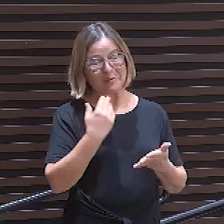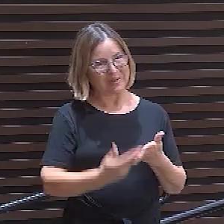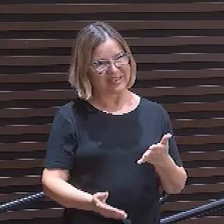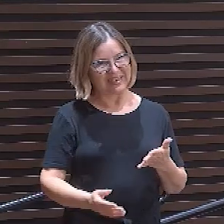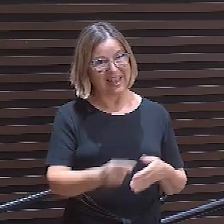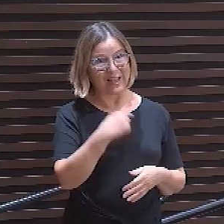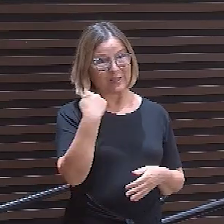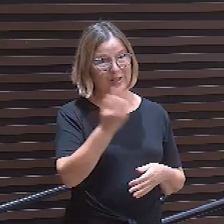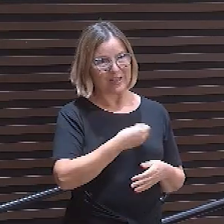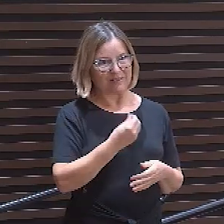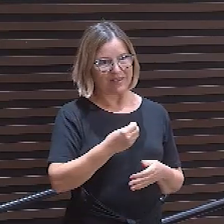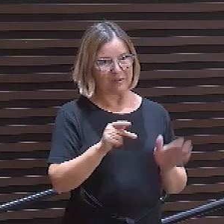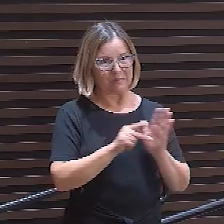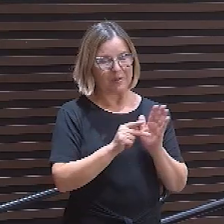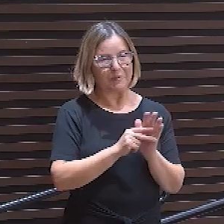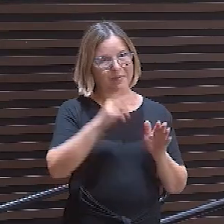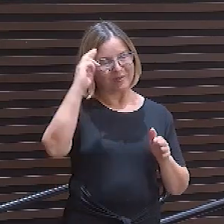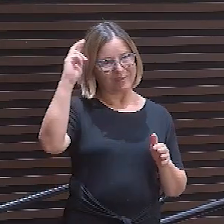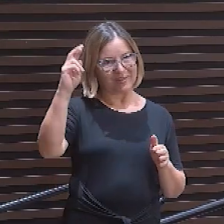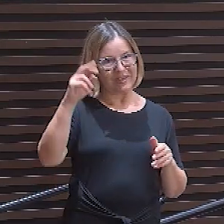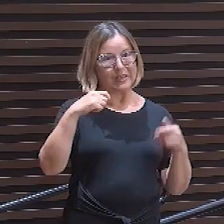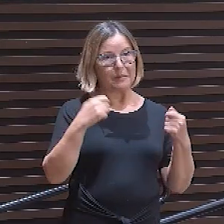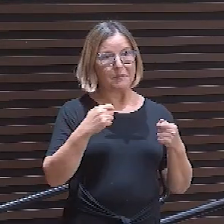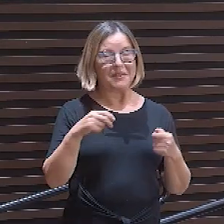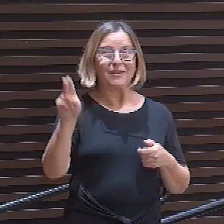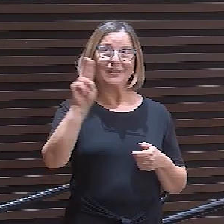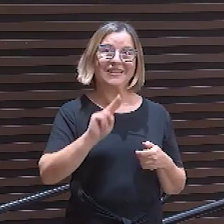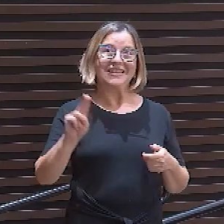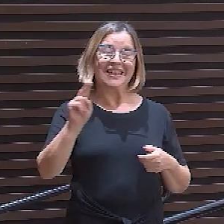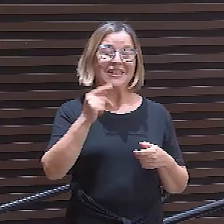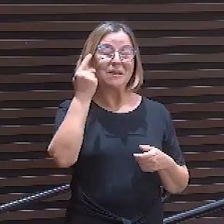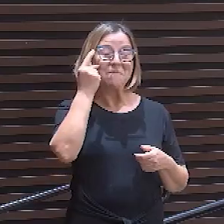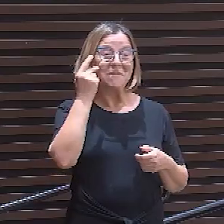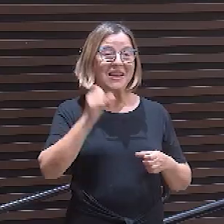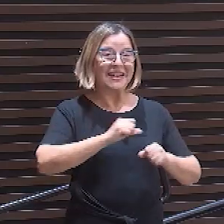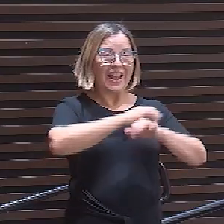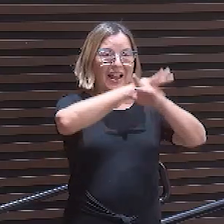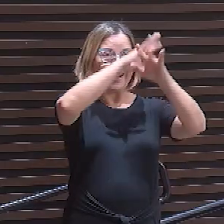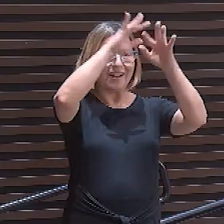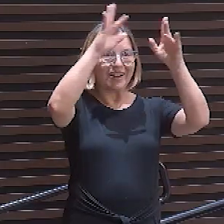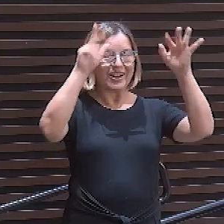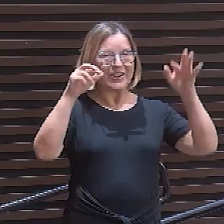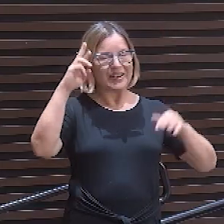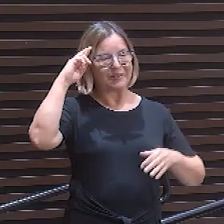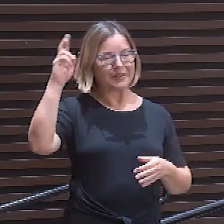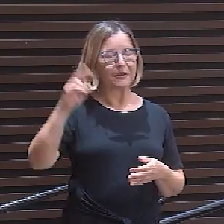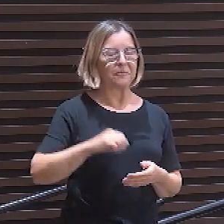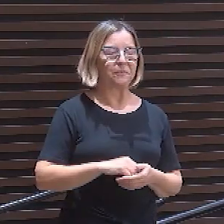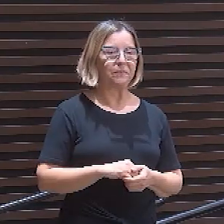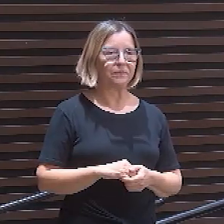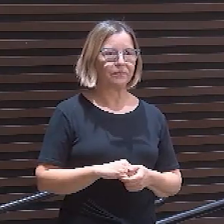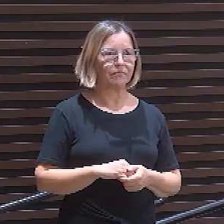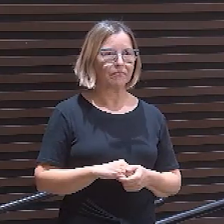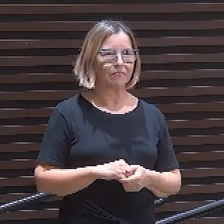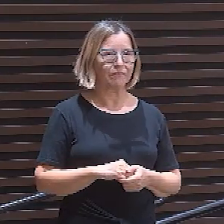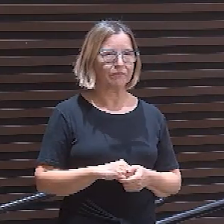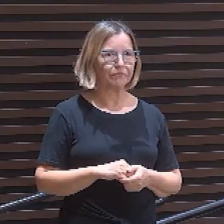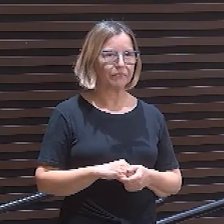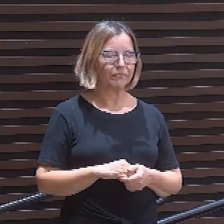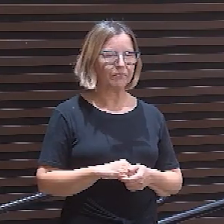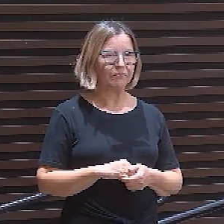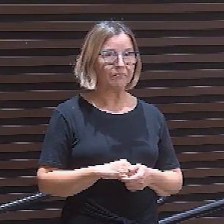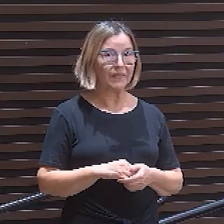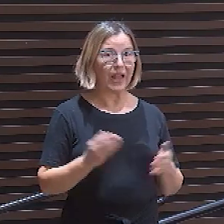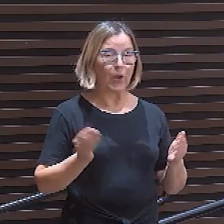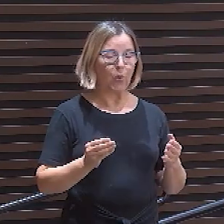ela precisa ser usada para a glória do Senhor. Então nós vamos chegar um pouquinho mais para frente, para o